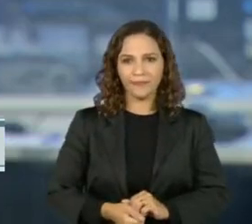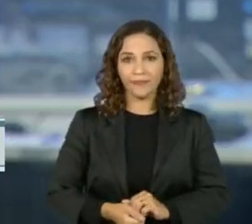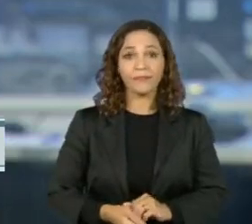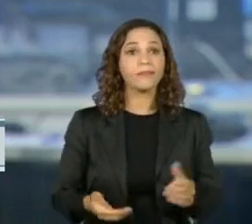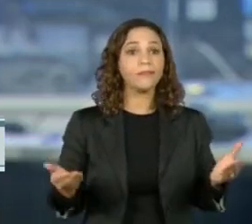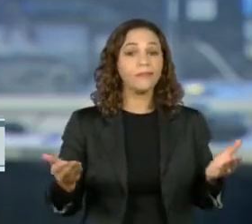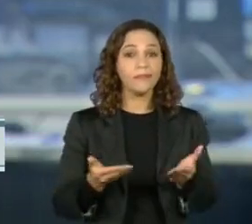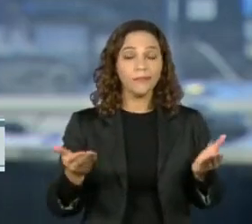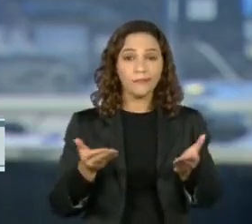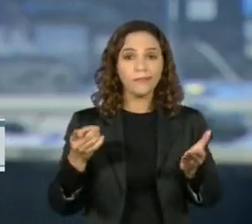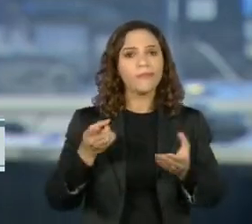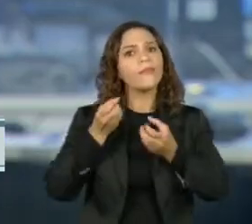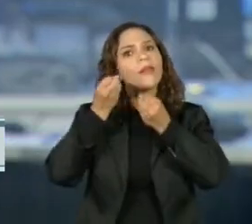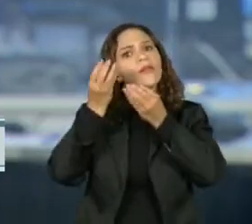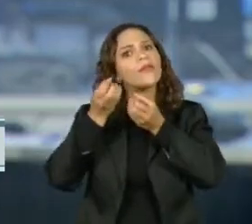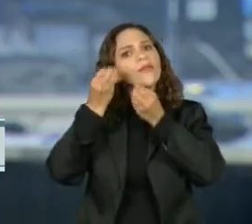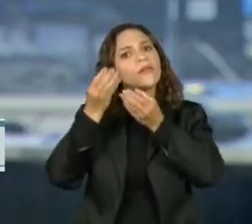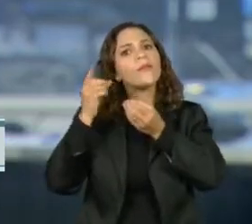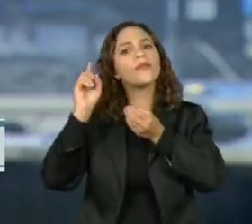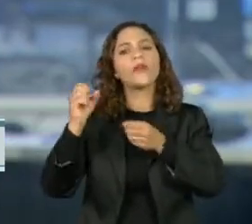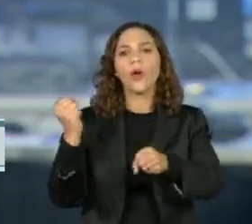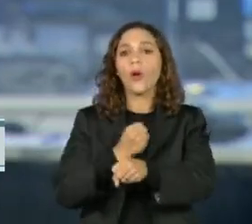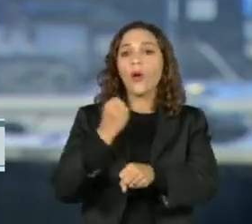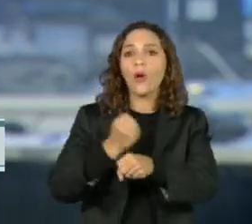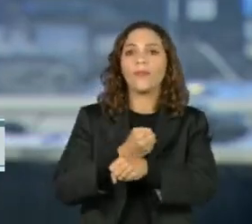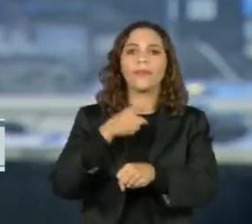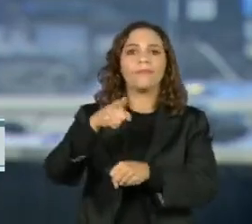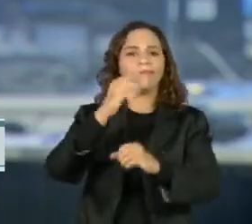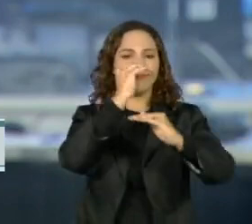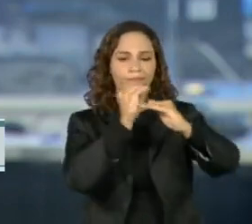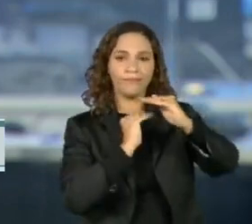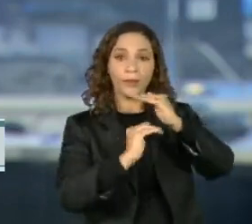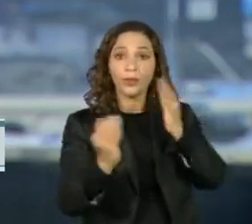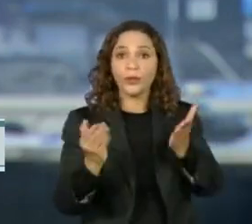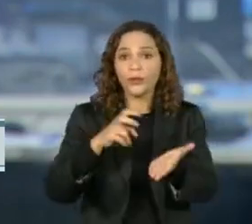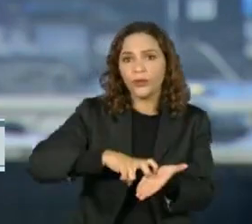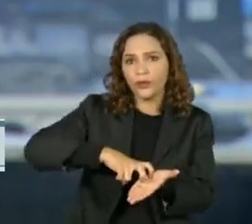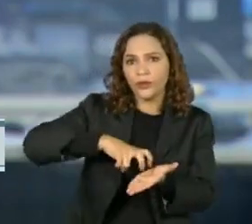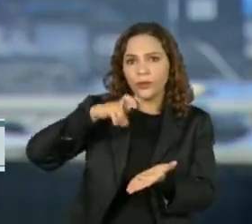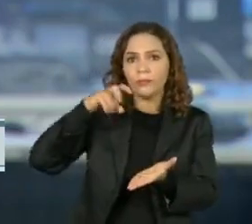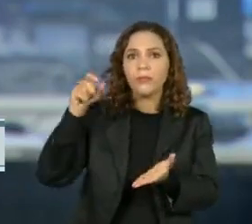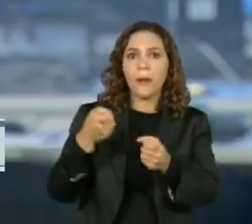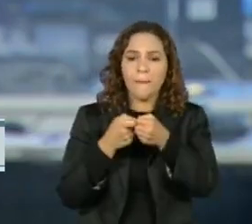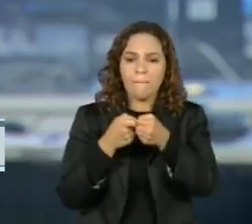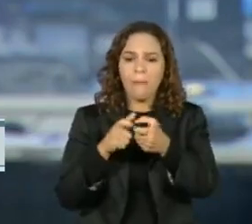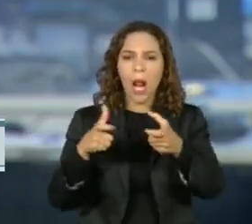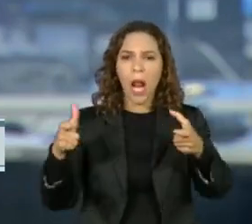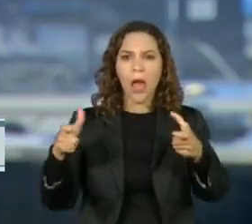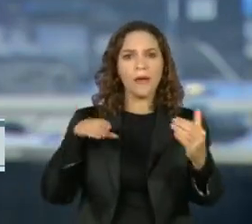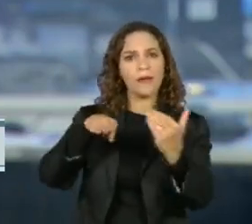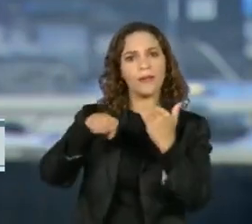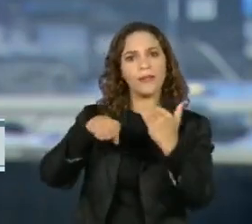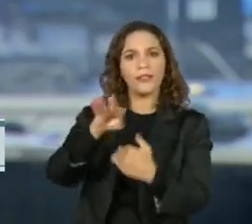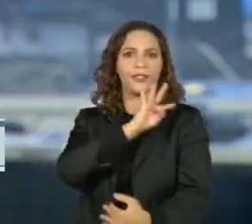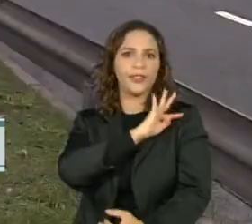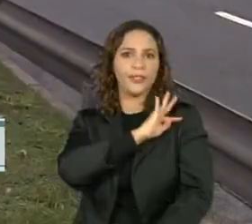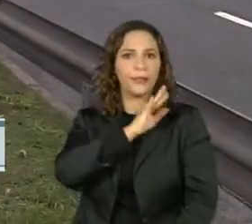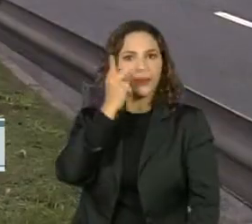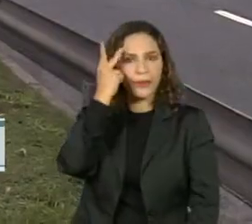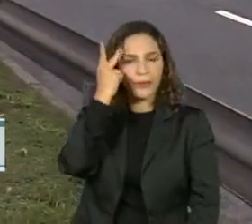Agora as informações sobre o desabamento em uma obra do metrô, agora pela manhã, que abriu uma cratera na Marginal Tietê, em São